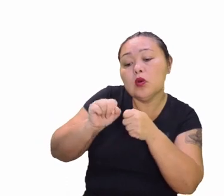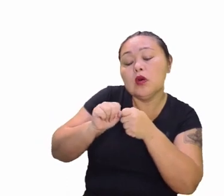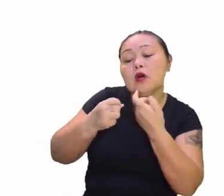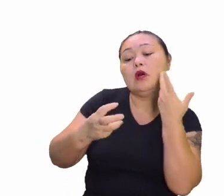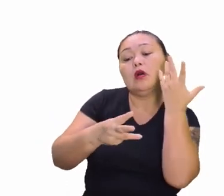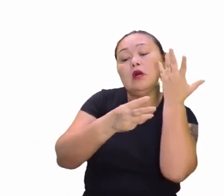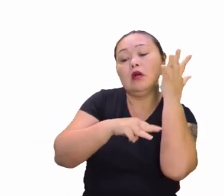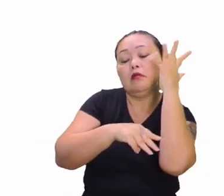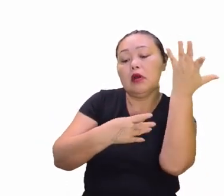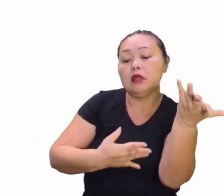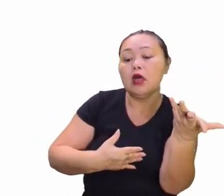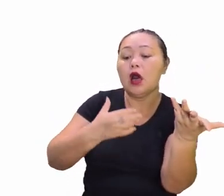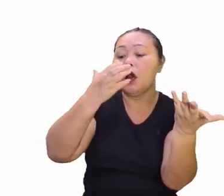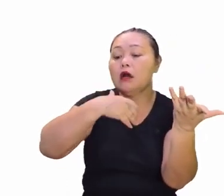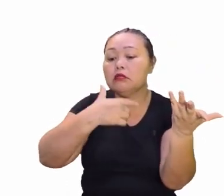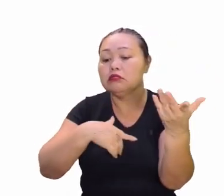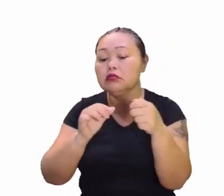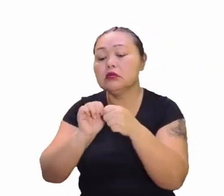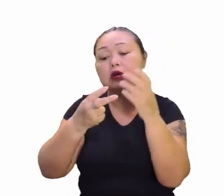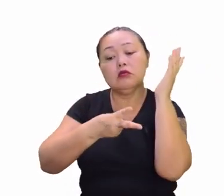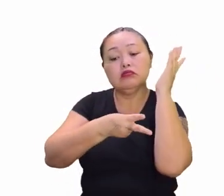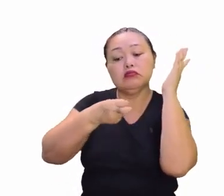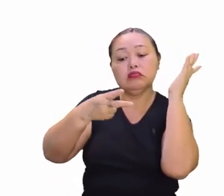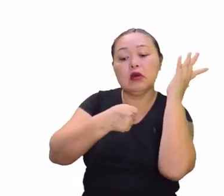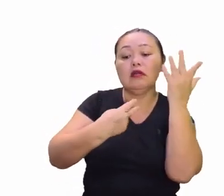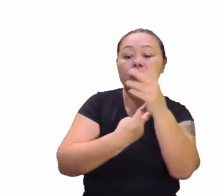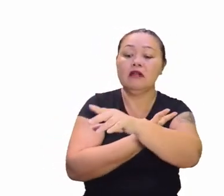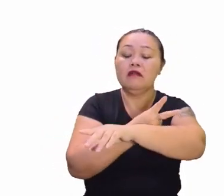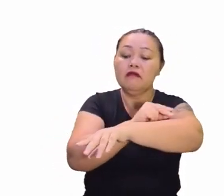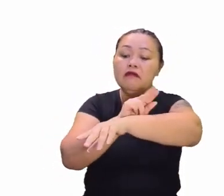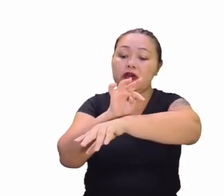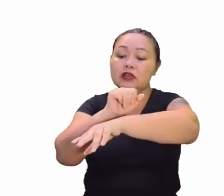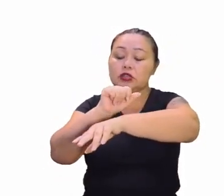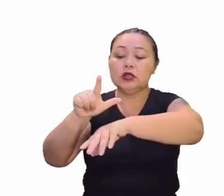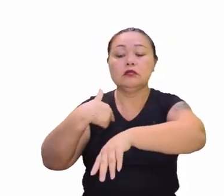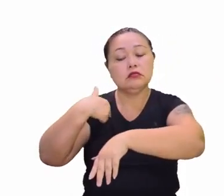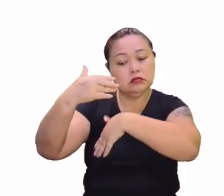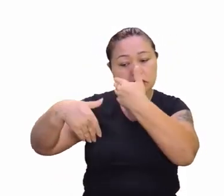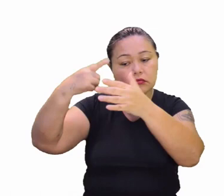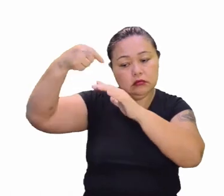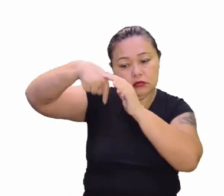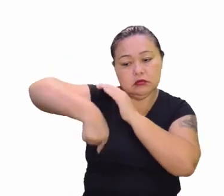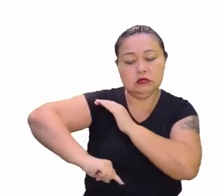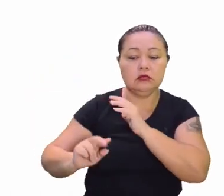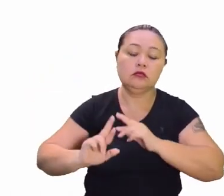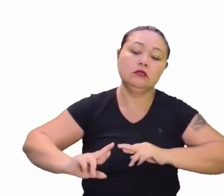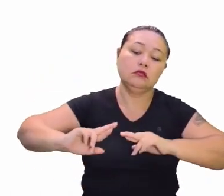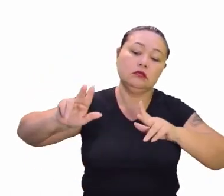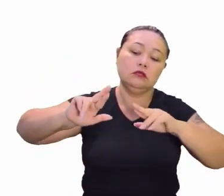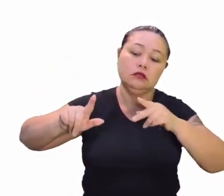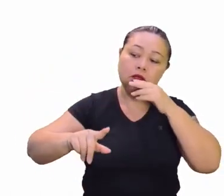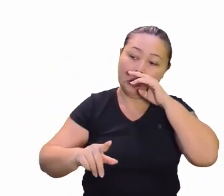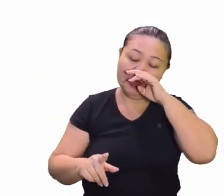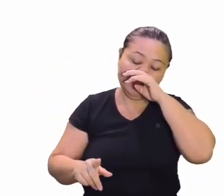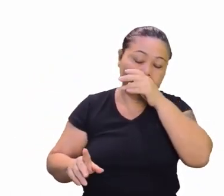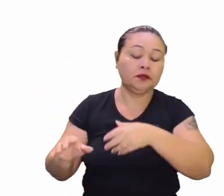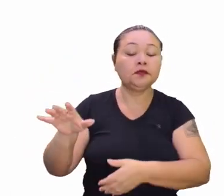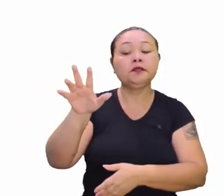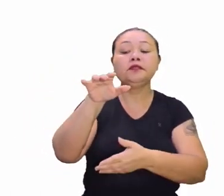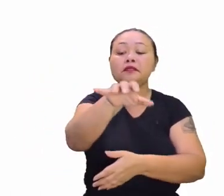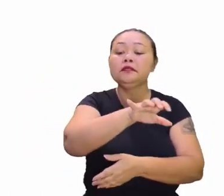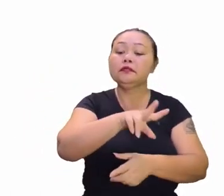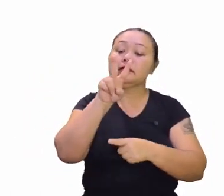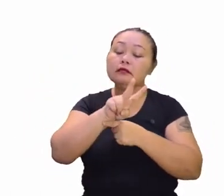exploração da madeira, dos frutos, né, o que é o extrativismo vegetal. Mas daqui a pouquinho a gente vai aprofundar mais a diferença aí das